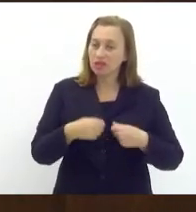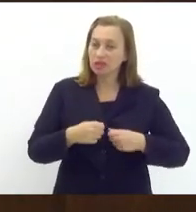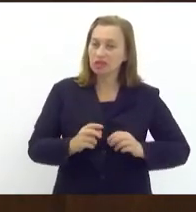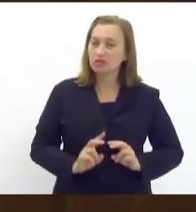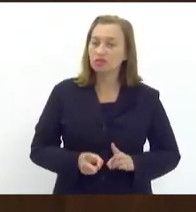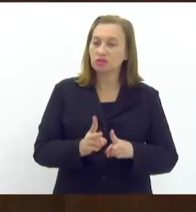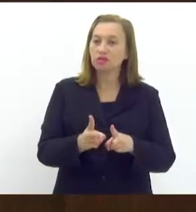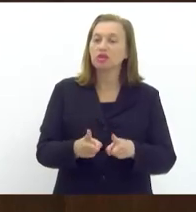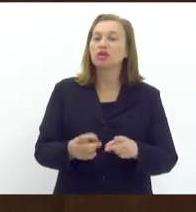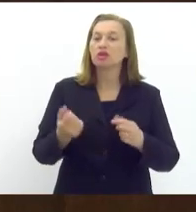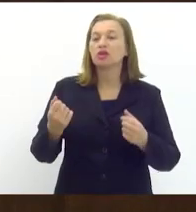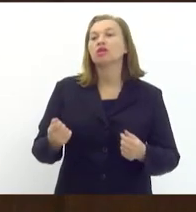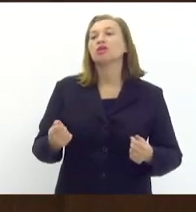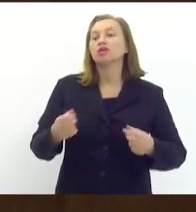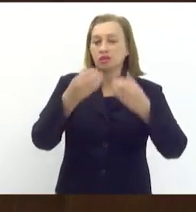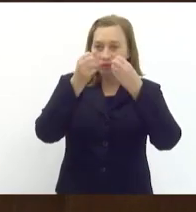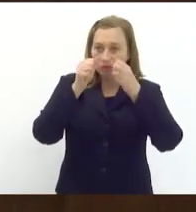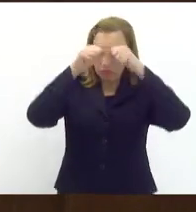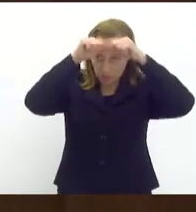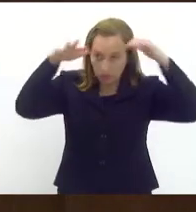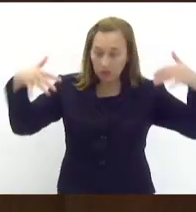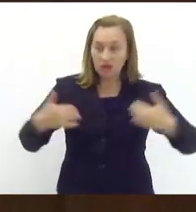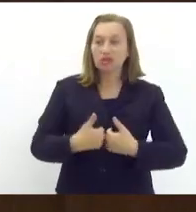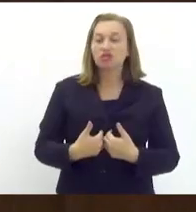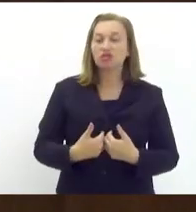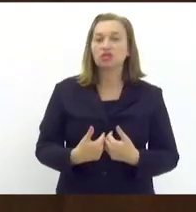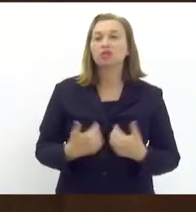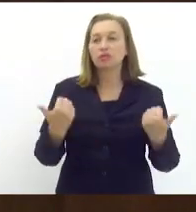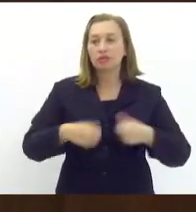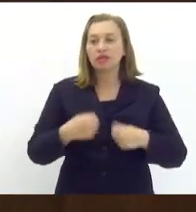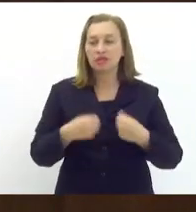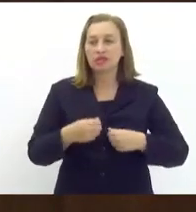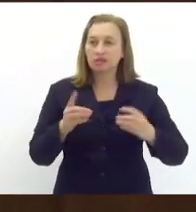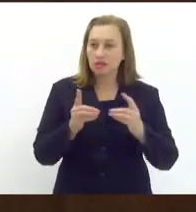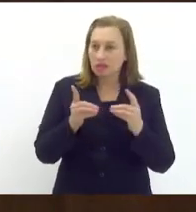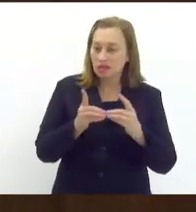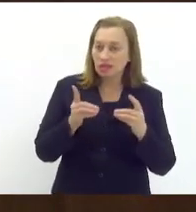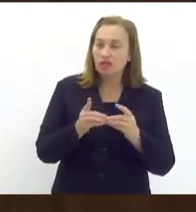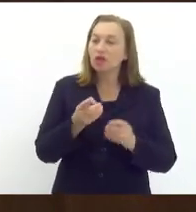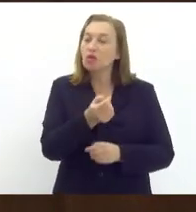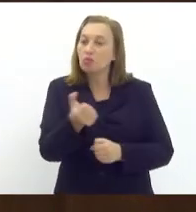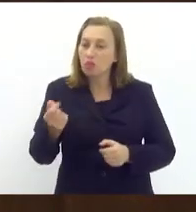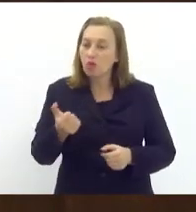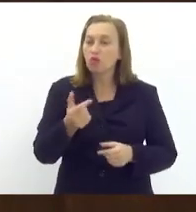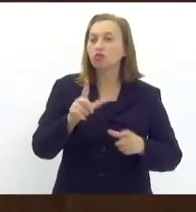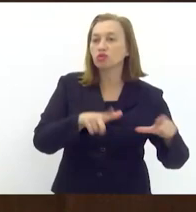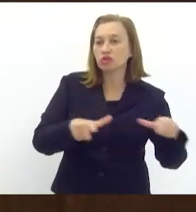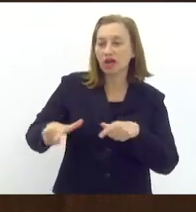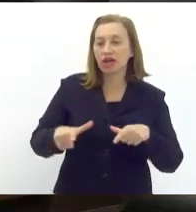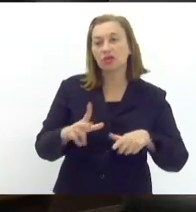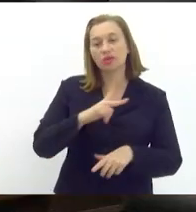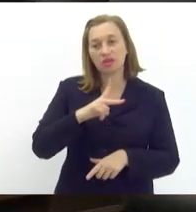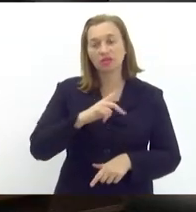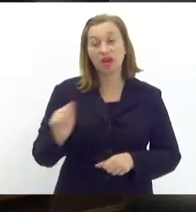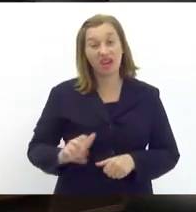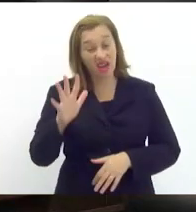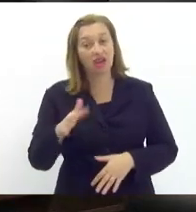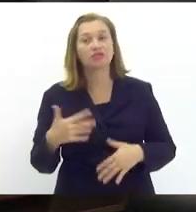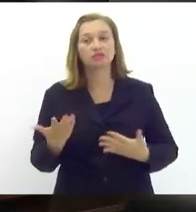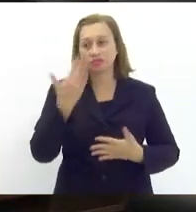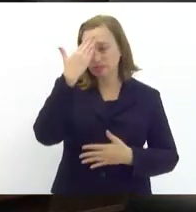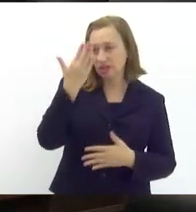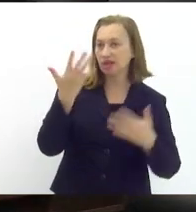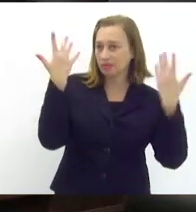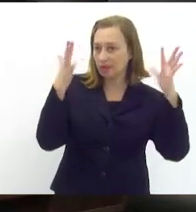autistas estão precisando desse atendimento e tem poucos lugares que fazem esse atendimento e os particulares são caros demais Obrigado Parabéns